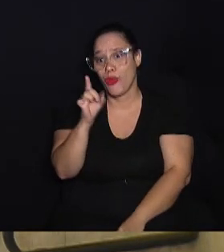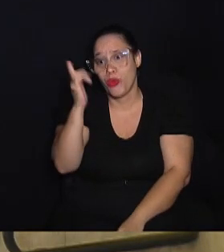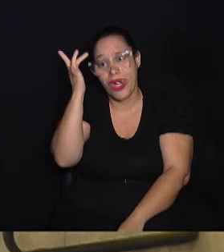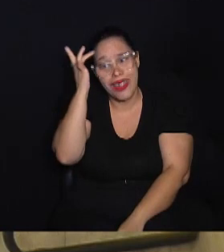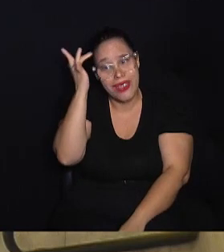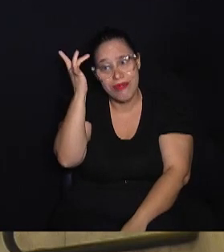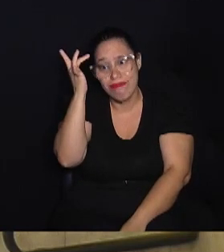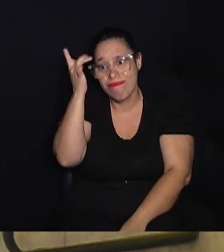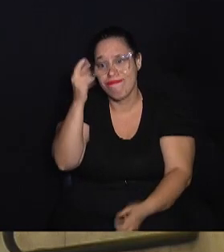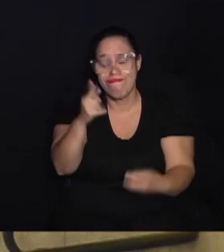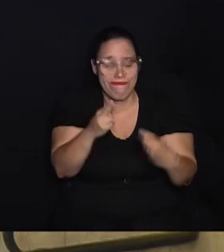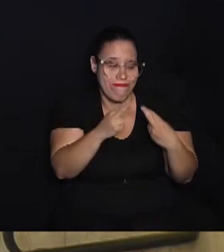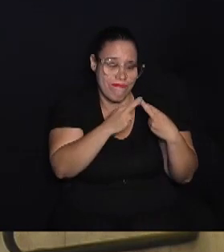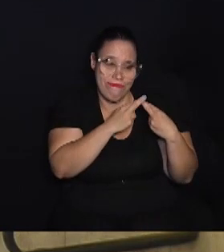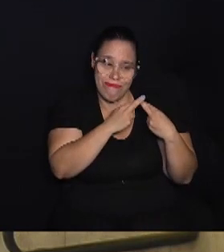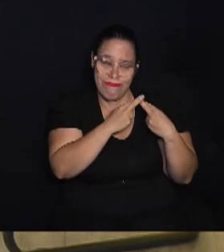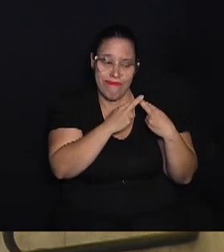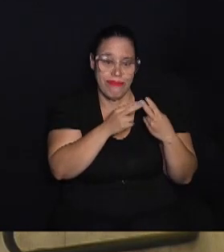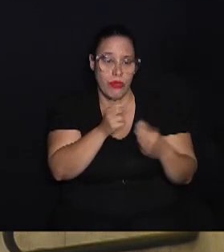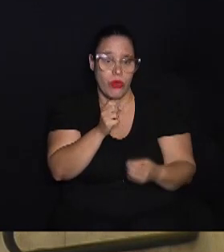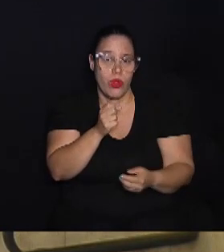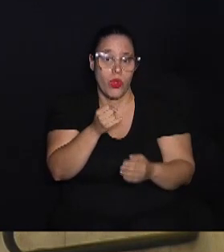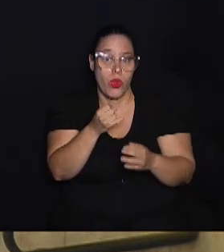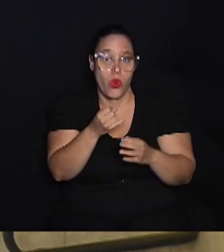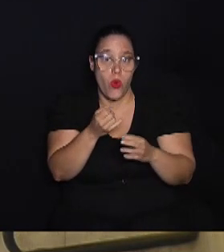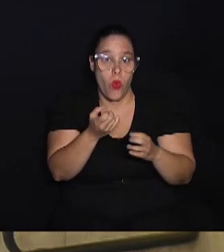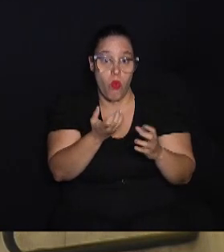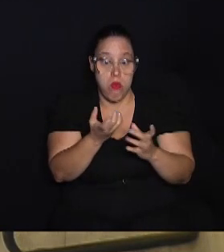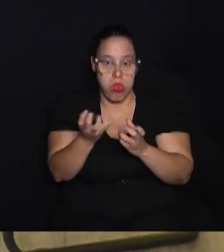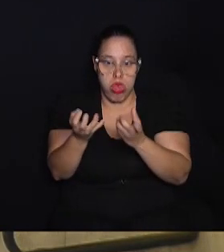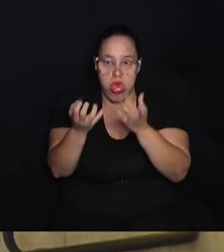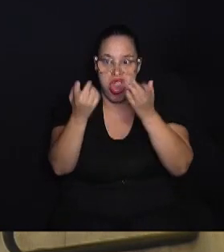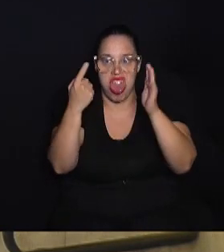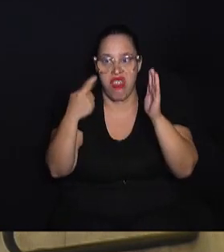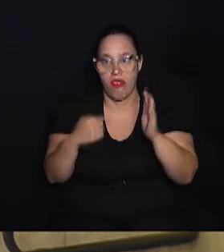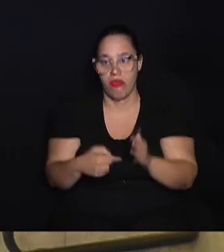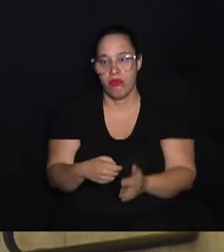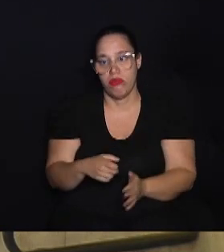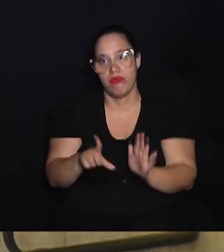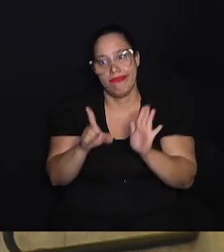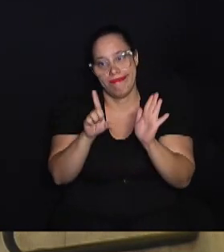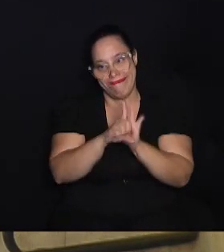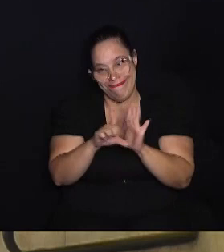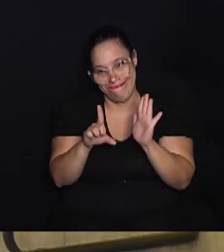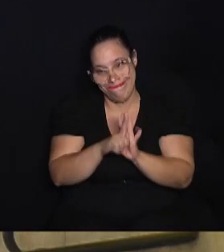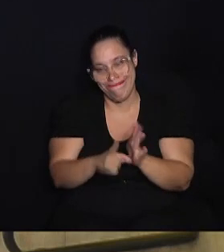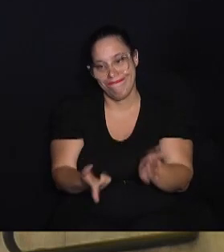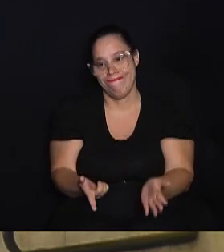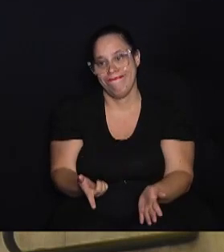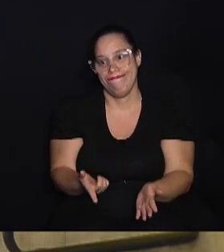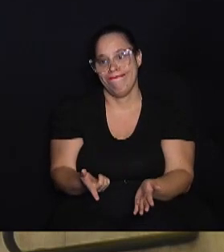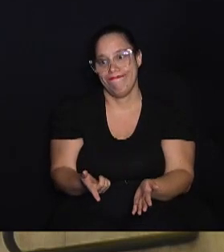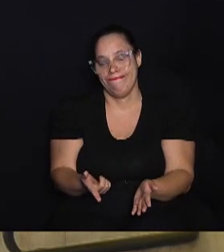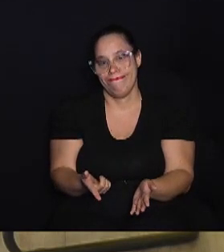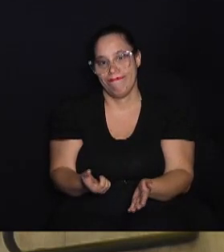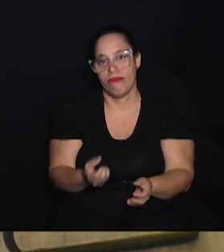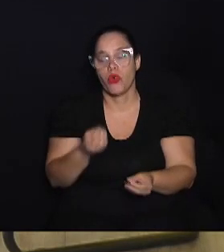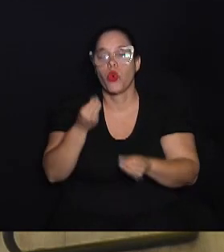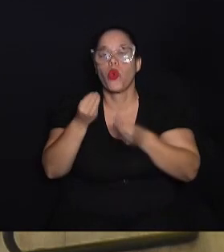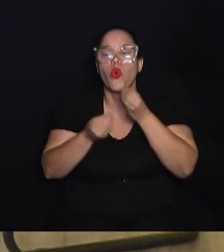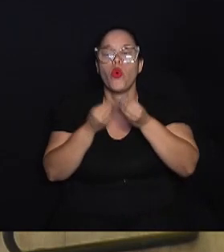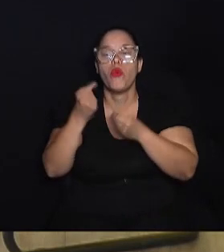assim responsabilizar um incêndio criminoso, apesar de termos uma legislação sobre isso, né? Como que vocês